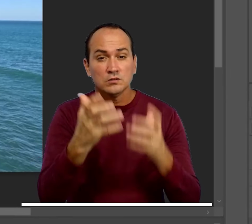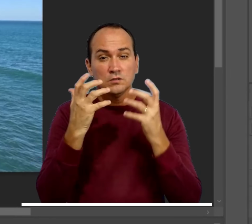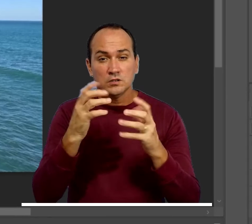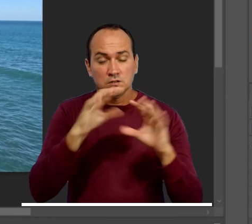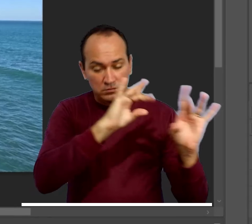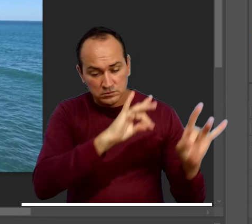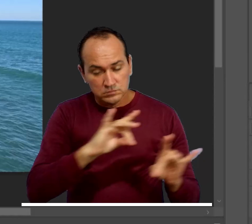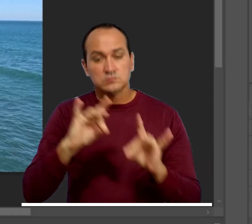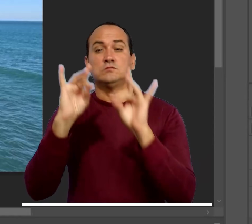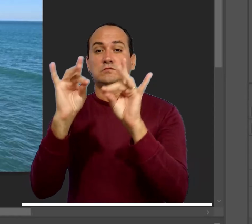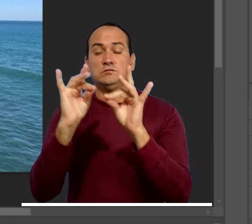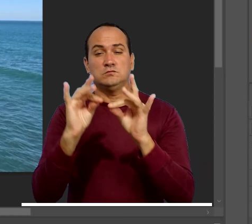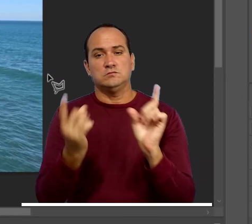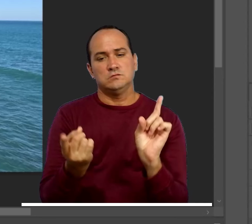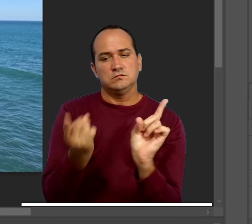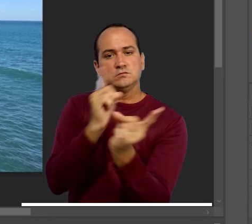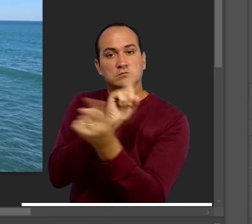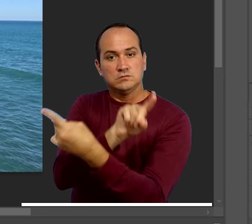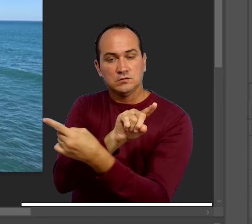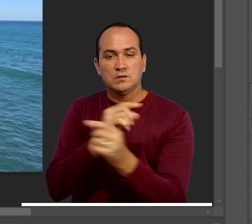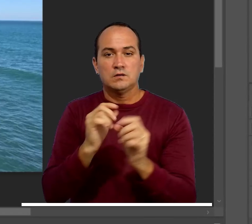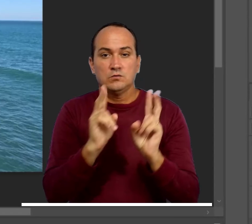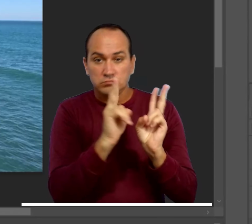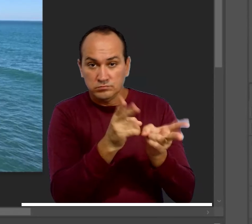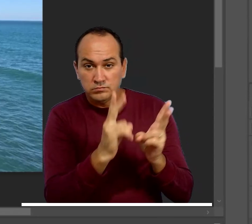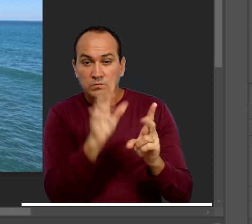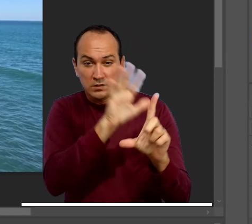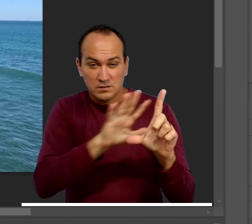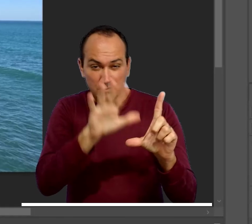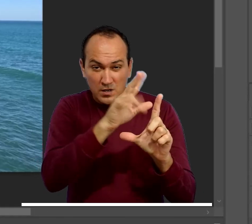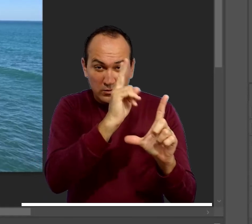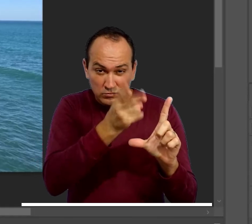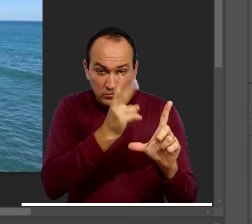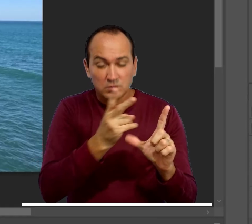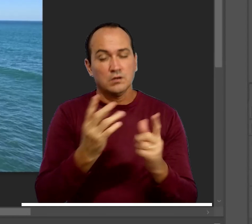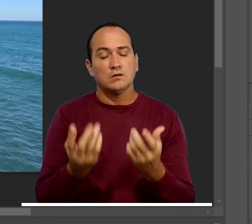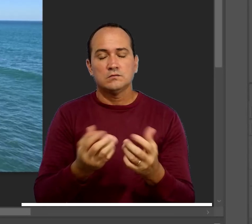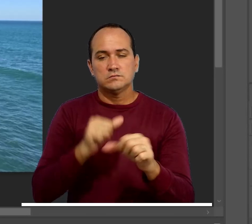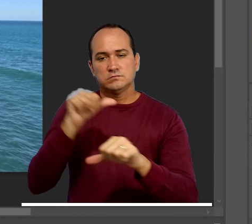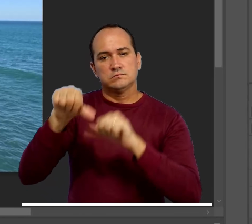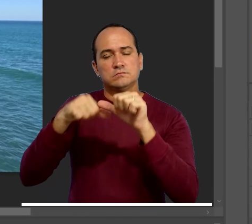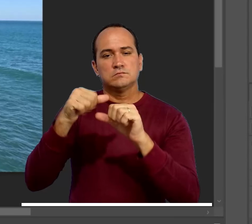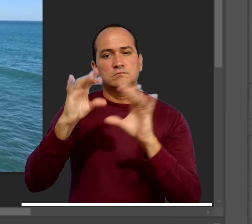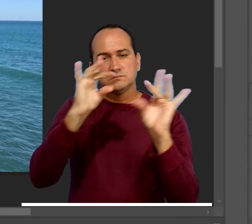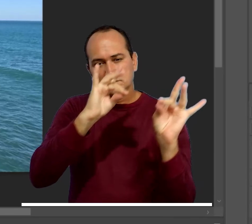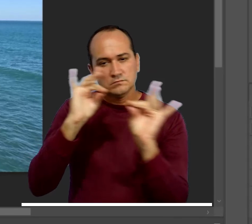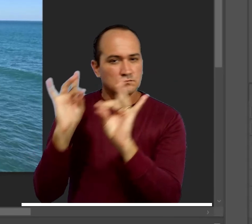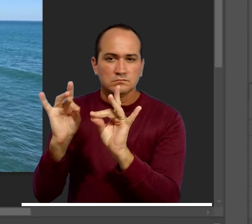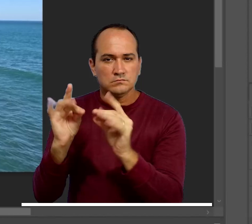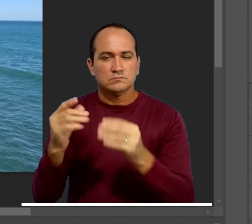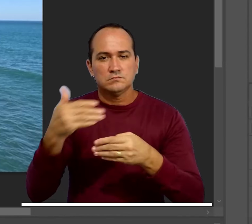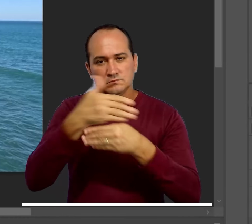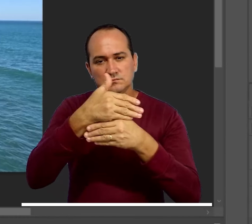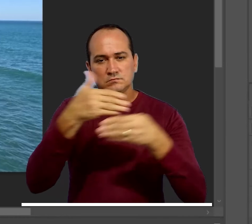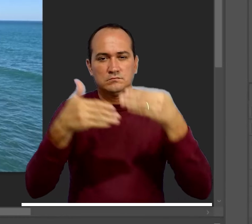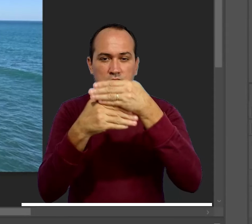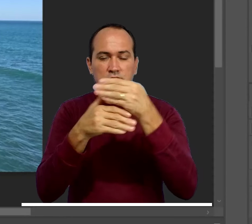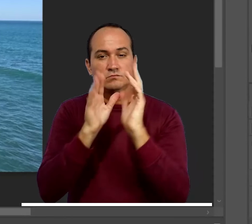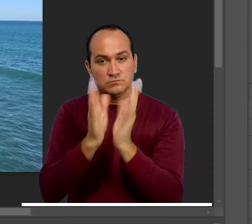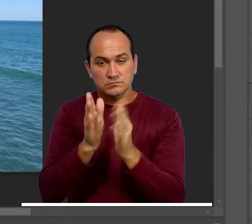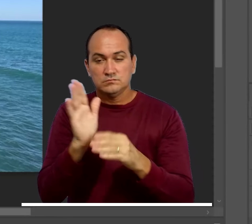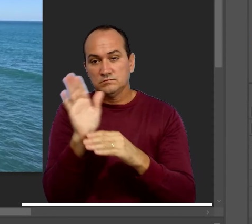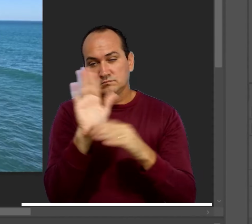posso levar, que eu vou fazer o contrário, eu vou preservar só essa parte da imagem e vou então encaixar essa parte da imagem no resto que já